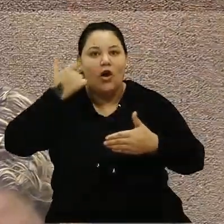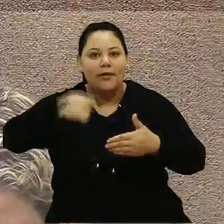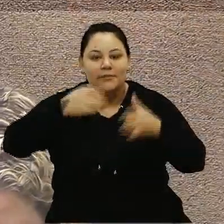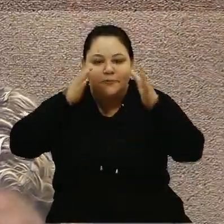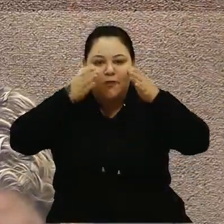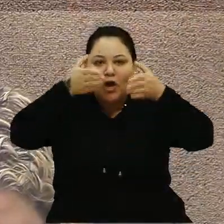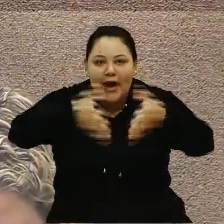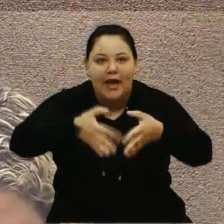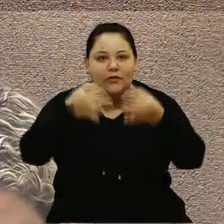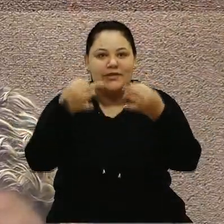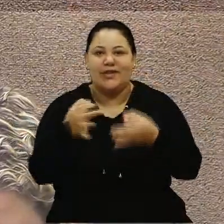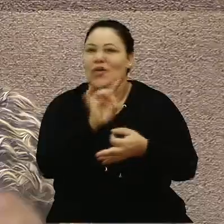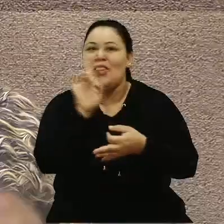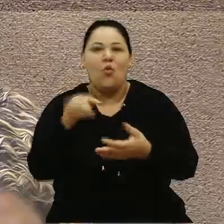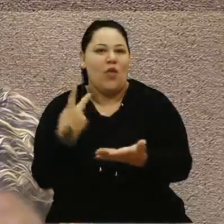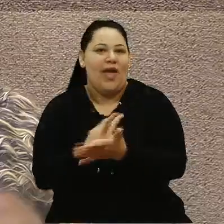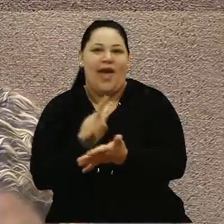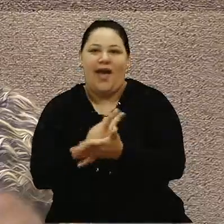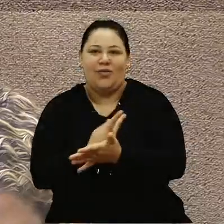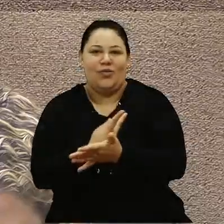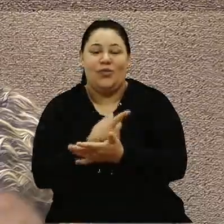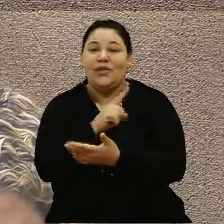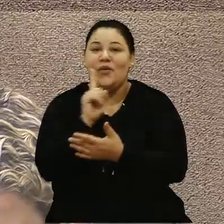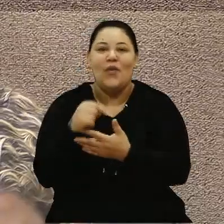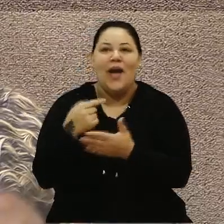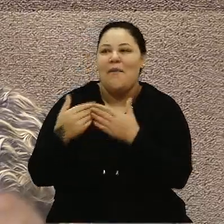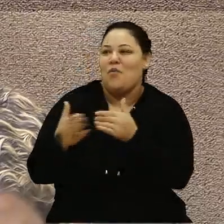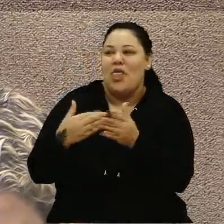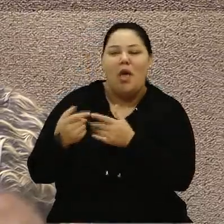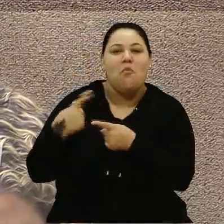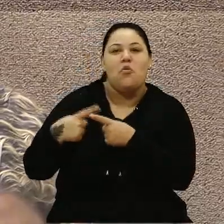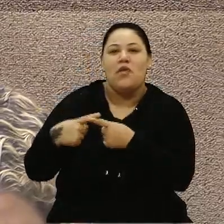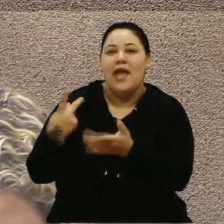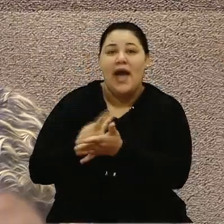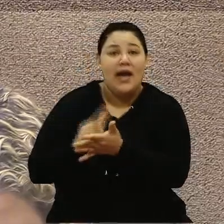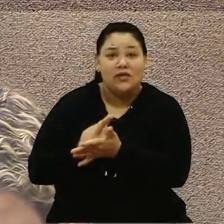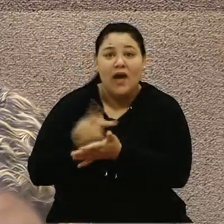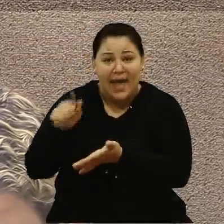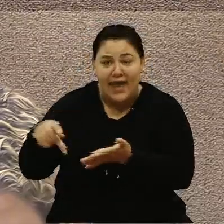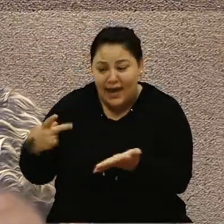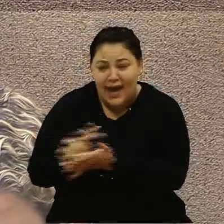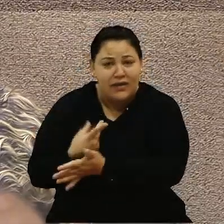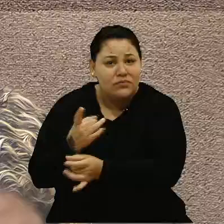não mais pelo que é errado, e não importa por que é errado. É errado e pronto.